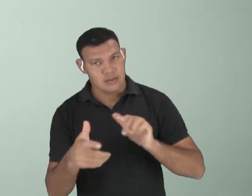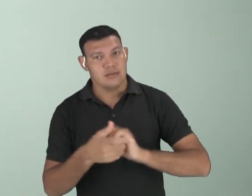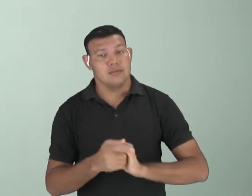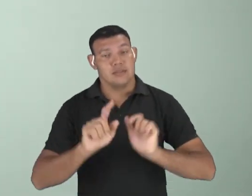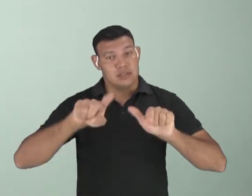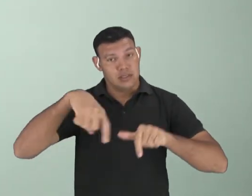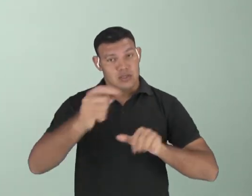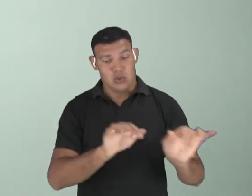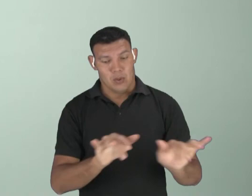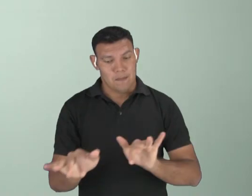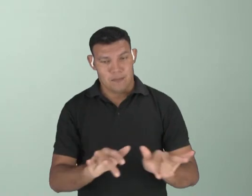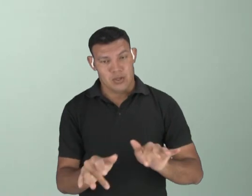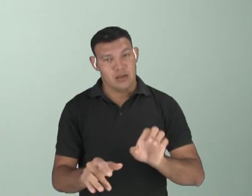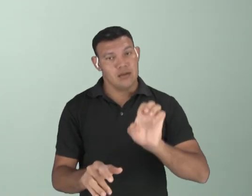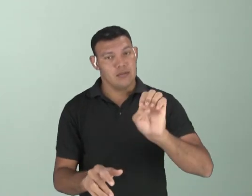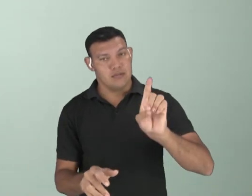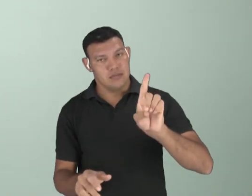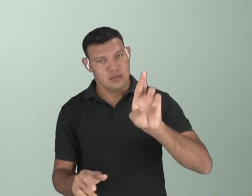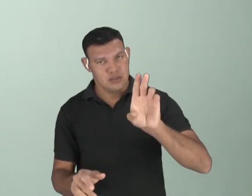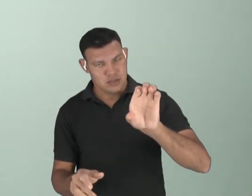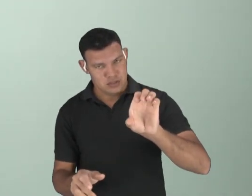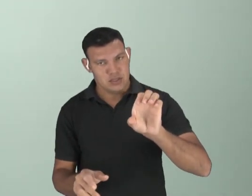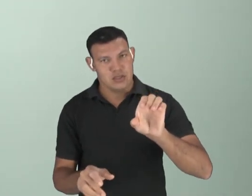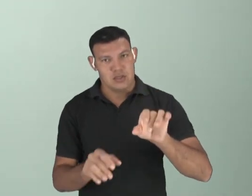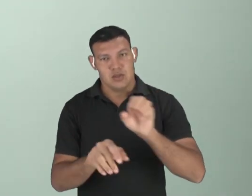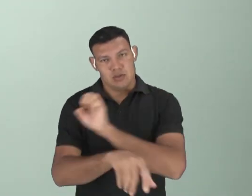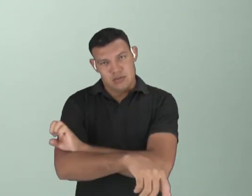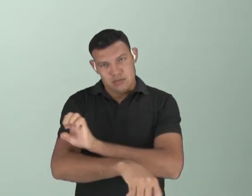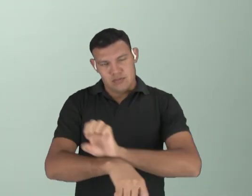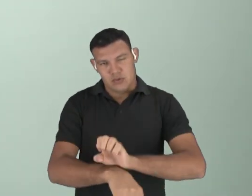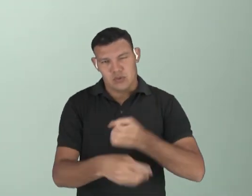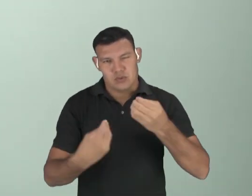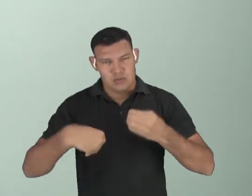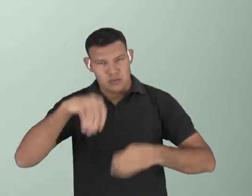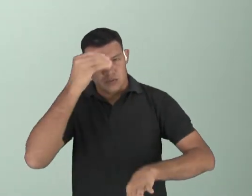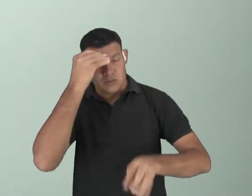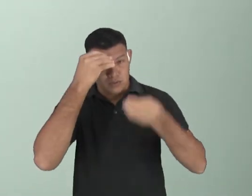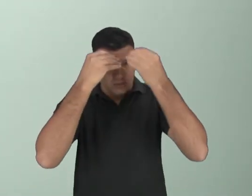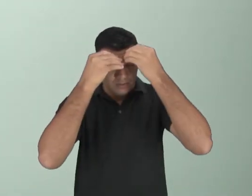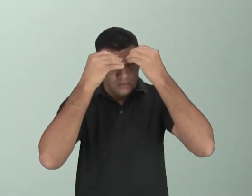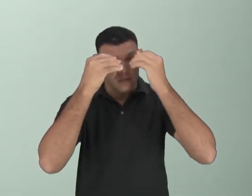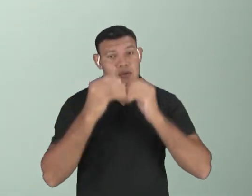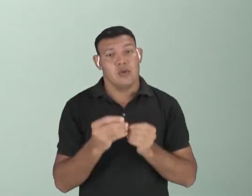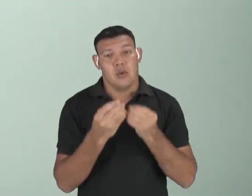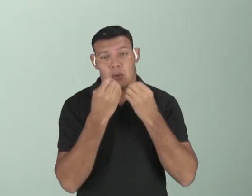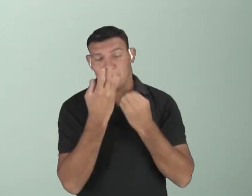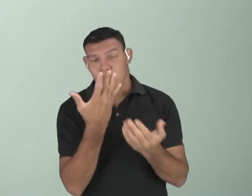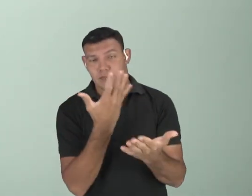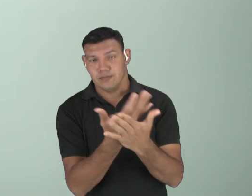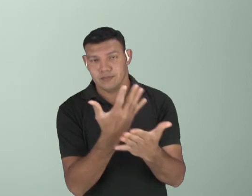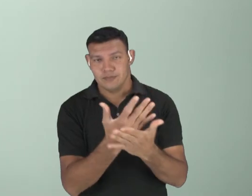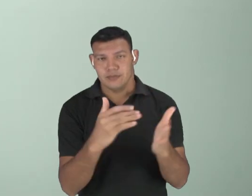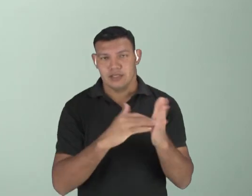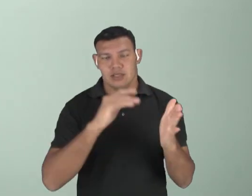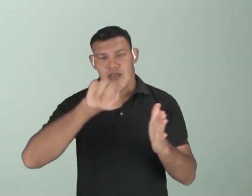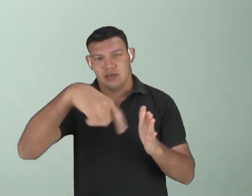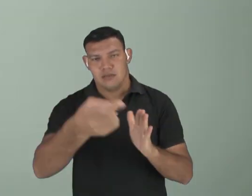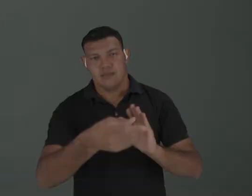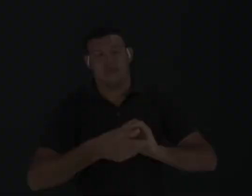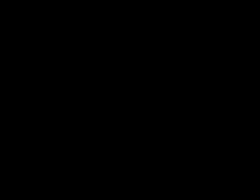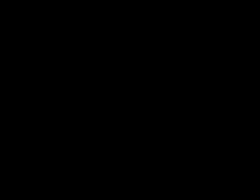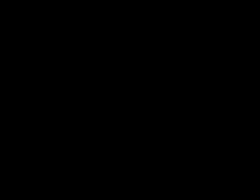da Secretaria, assista essa aula novamente para você fixar bem o conteúdo. Bons estudos e até a próxima!